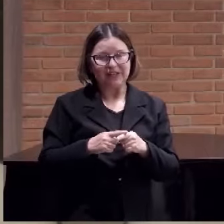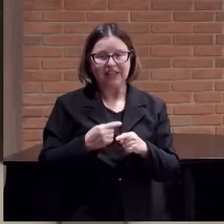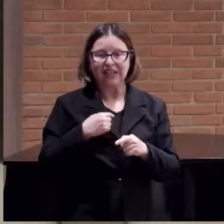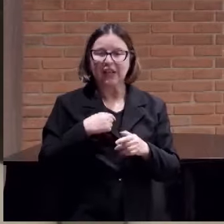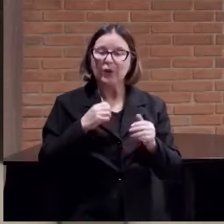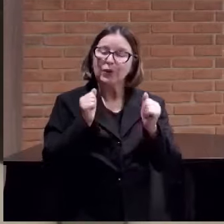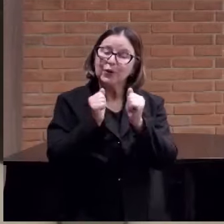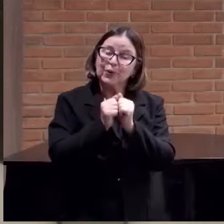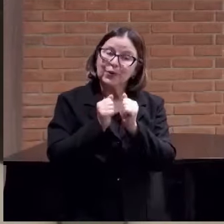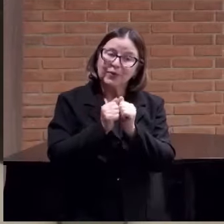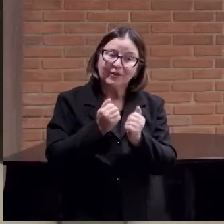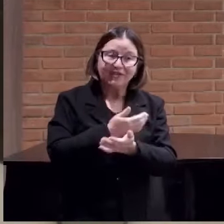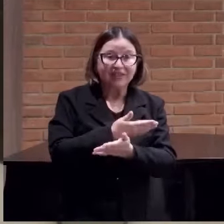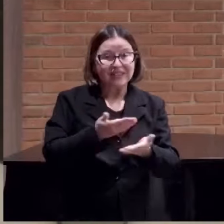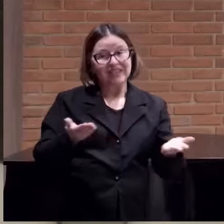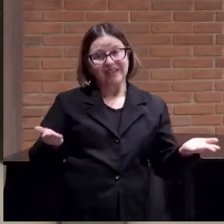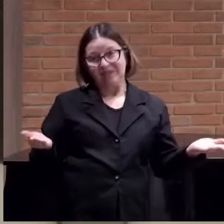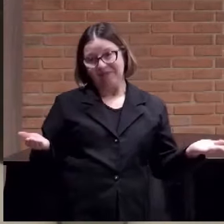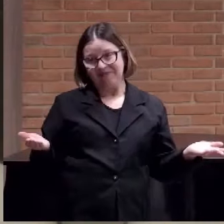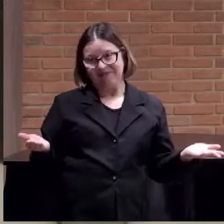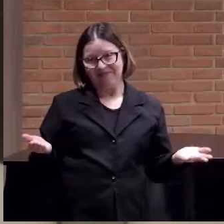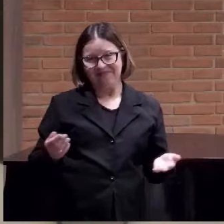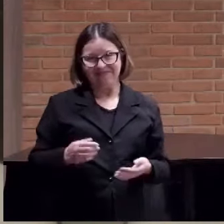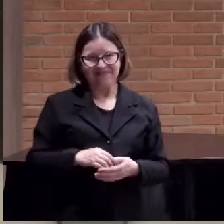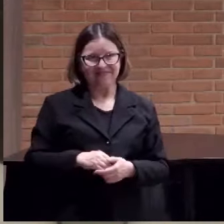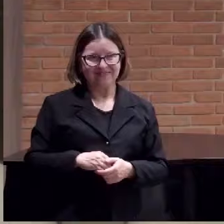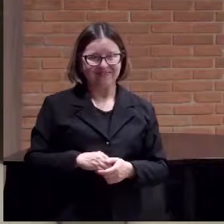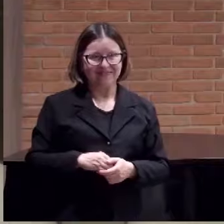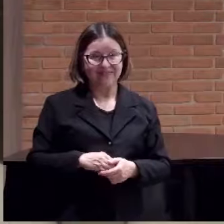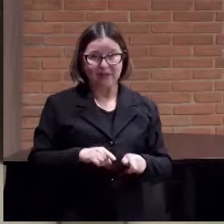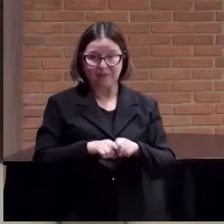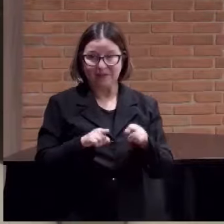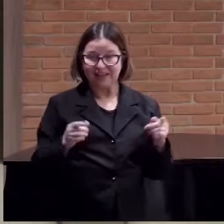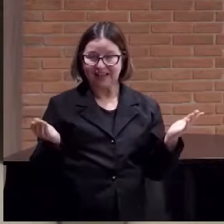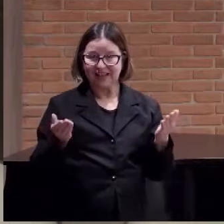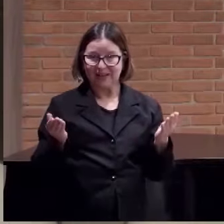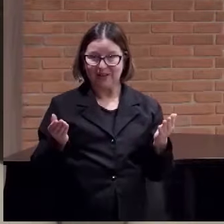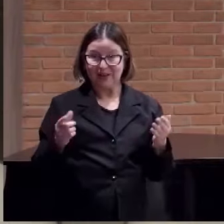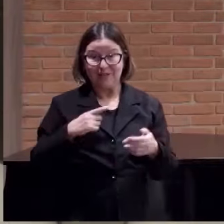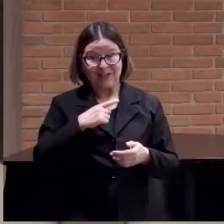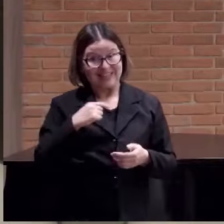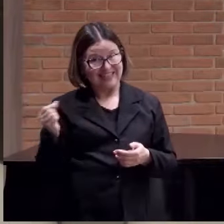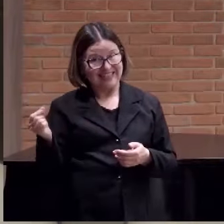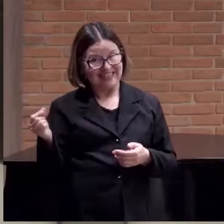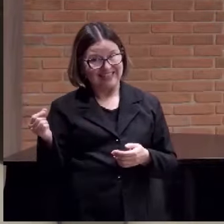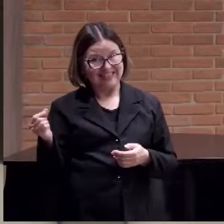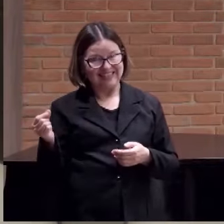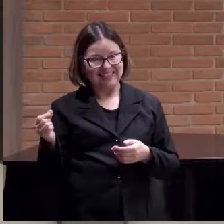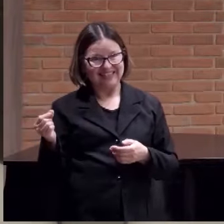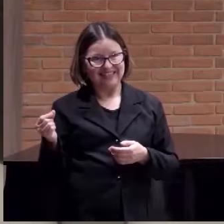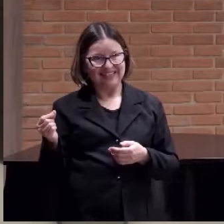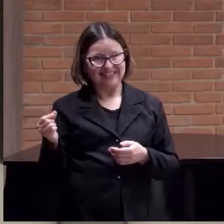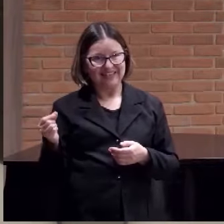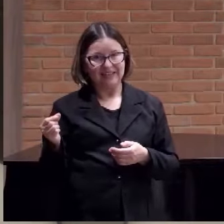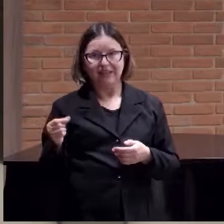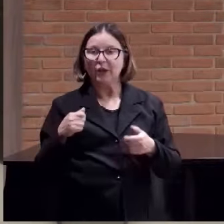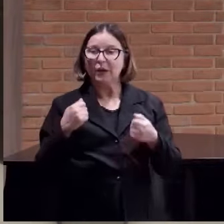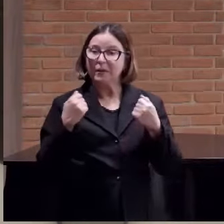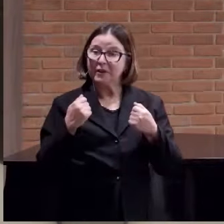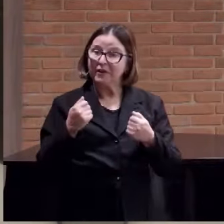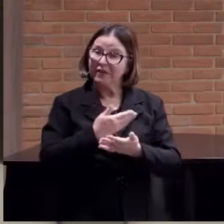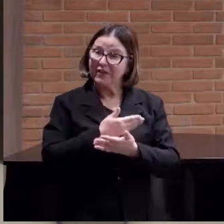com vocês. Mas agora eu vou sair. E eu preciso que